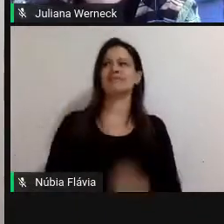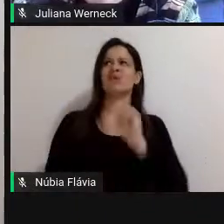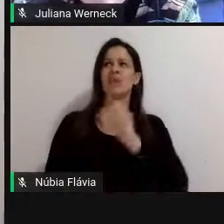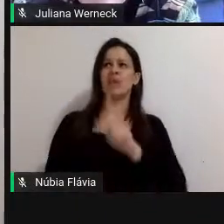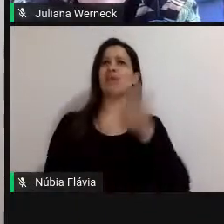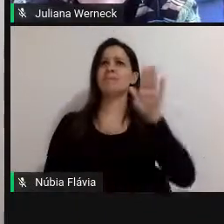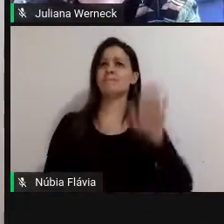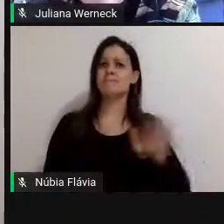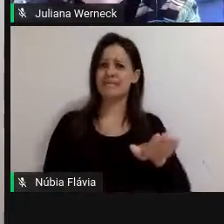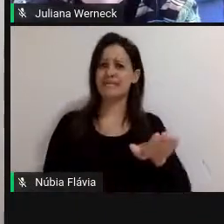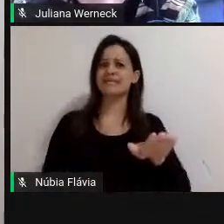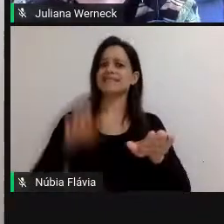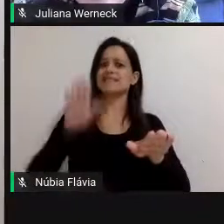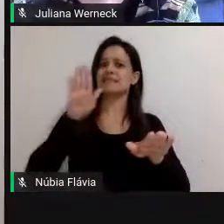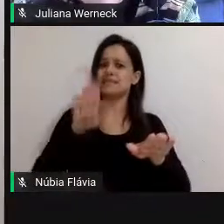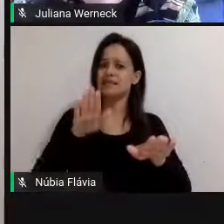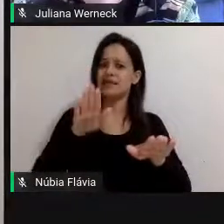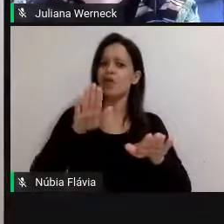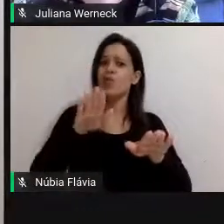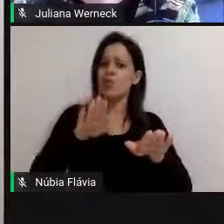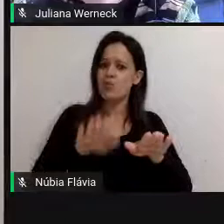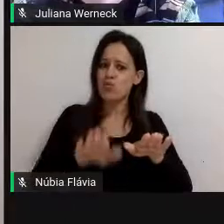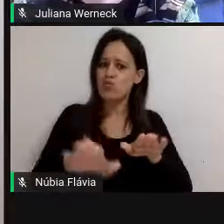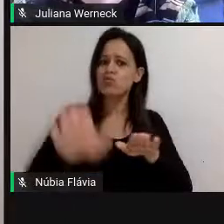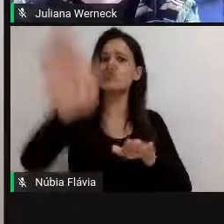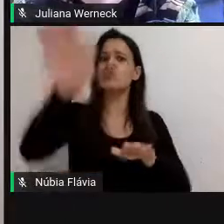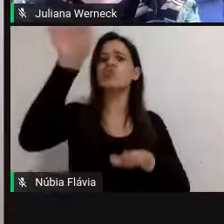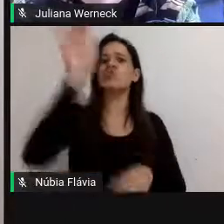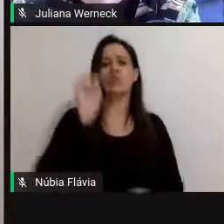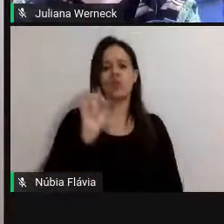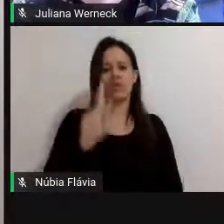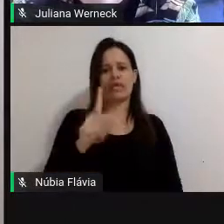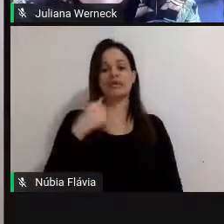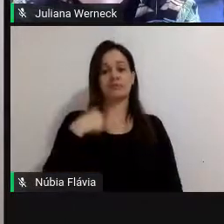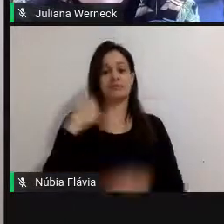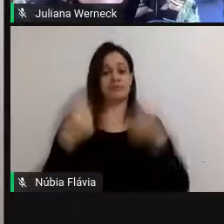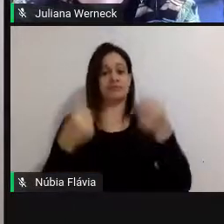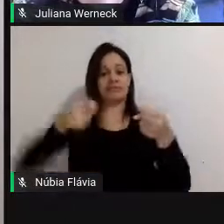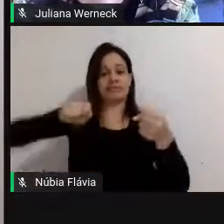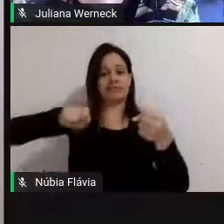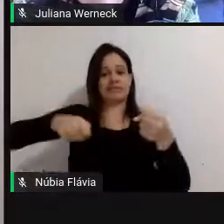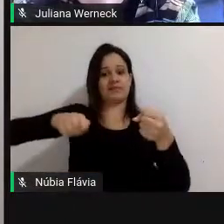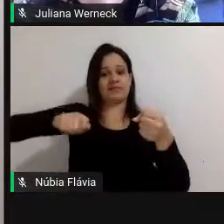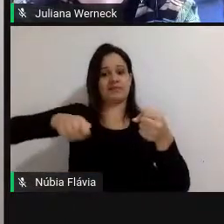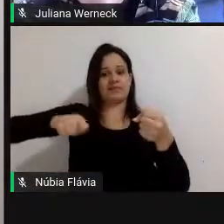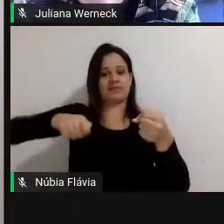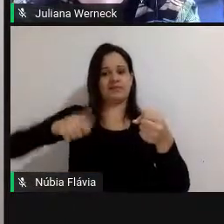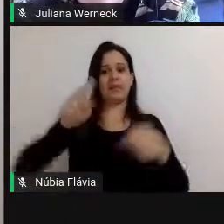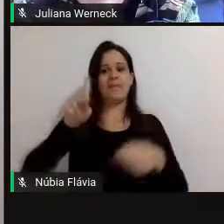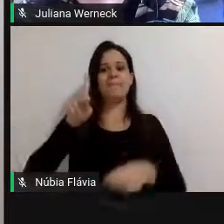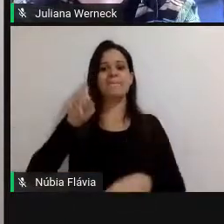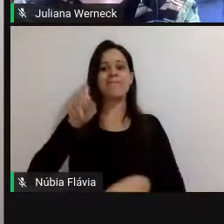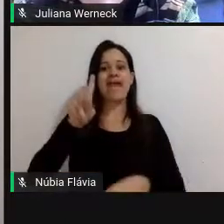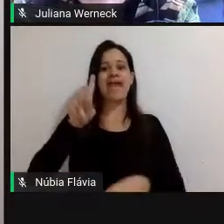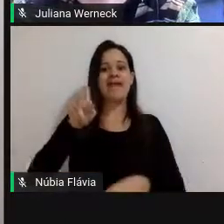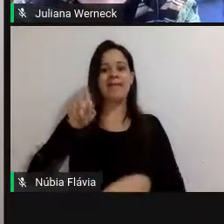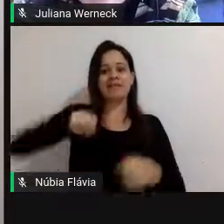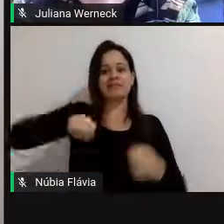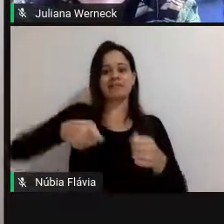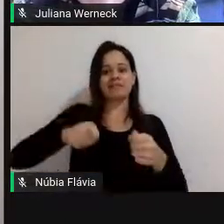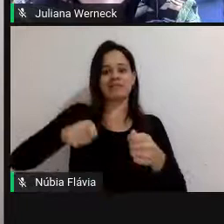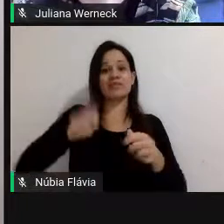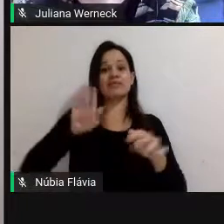solta a embreagem, pisa no acelerador. Aí, beleza. Fui, liguei o carro com o pé direito, pisei na